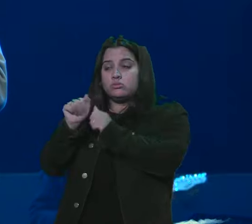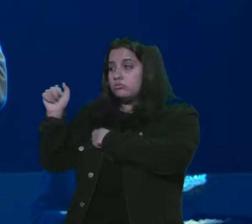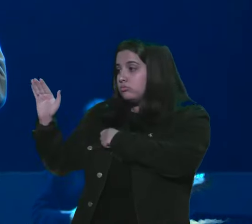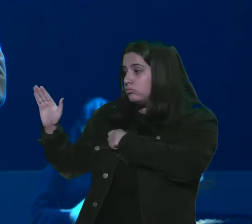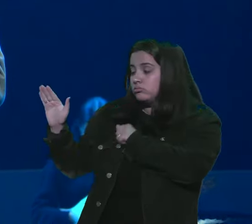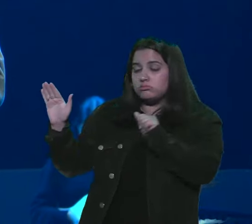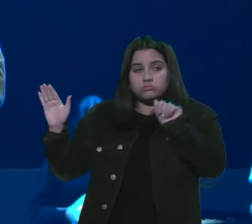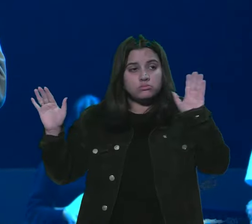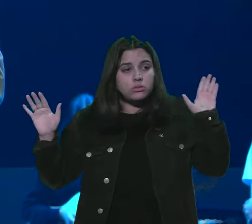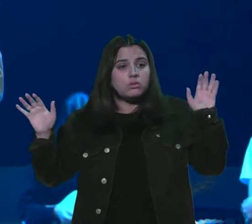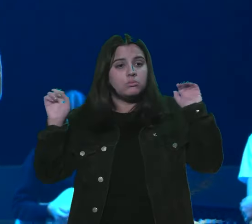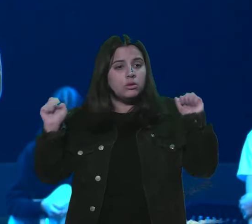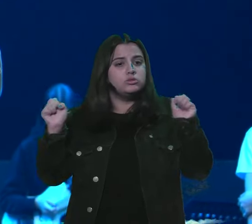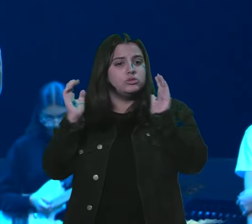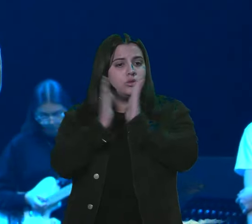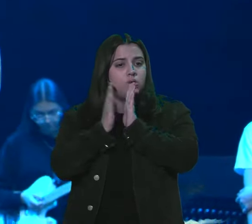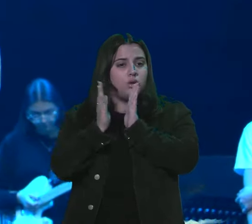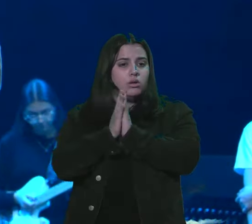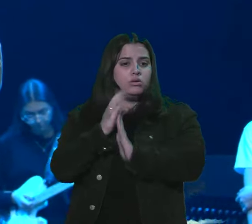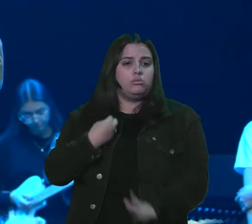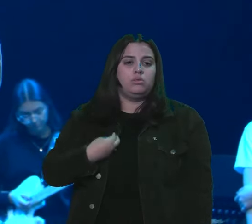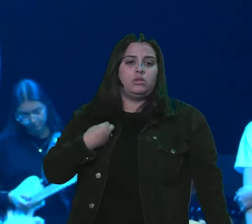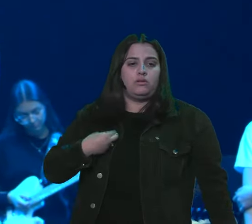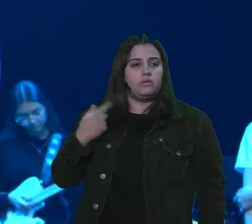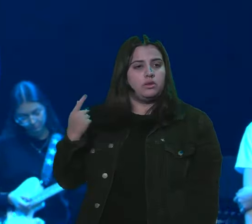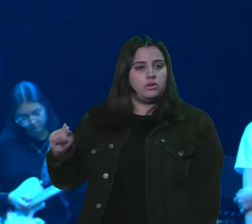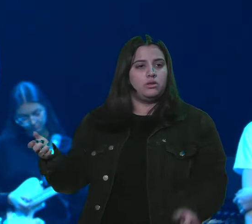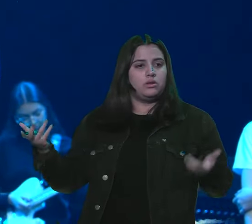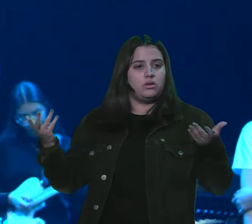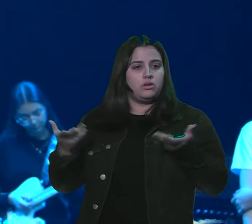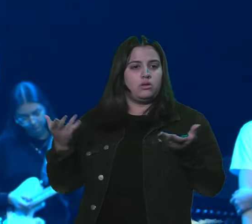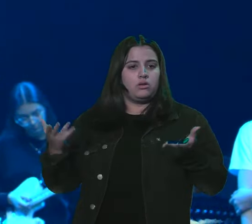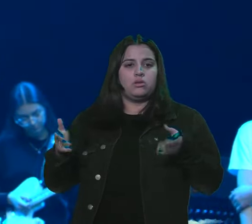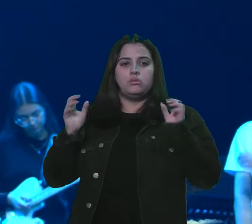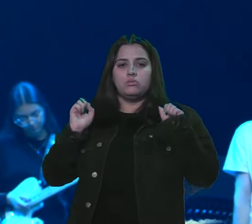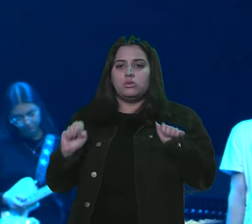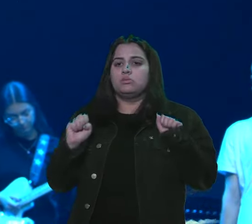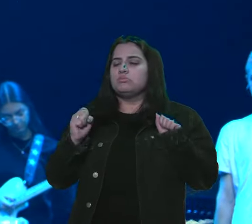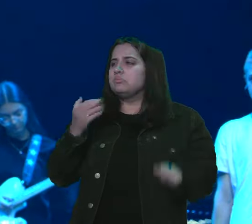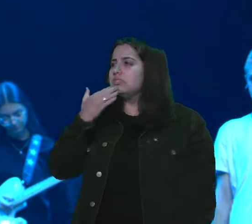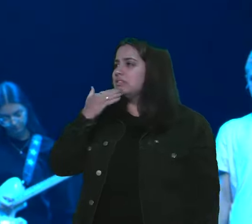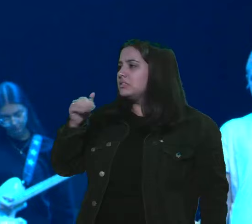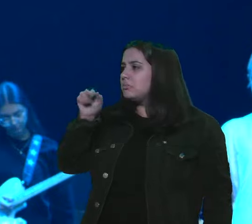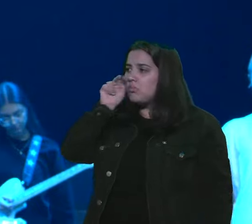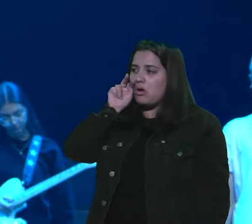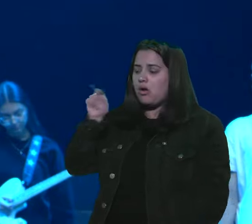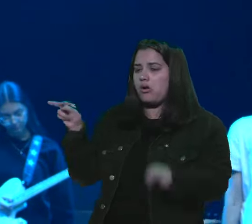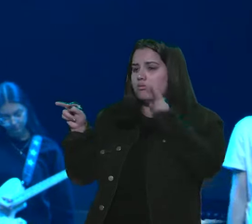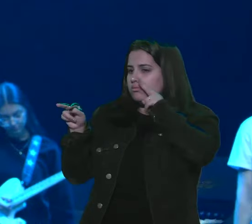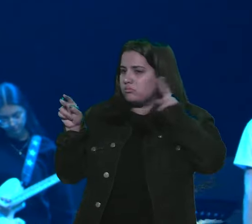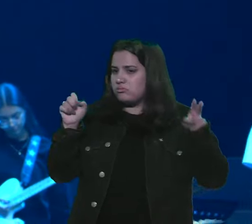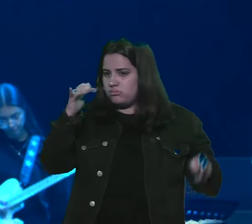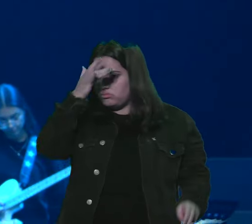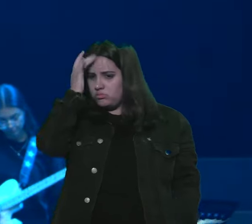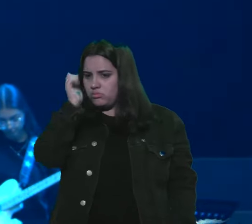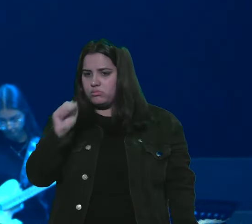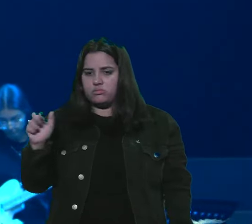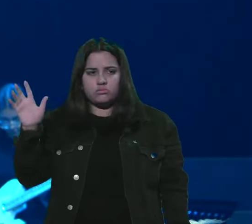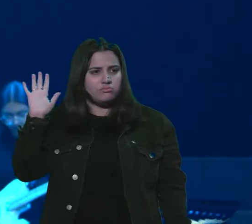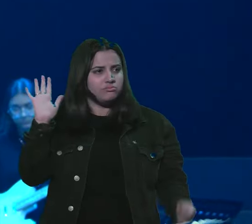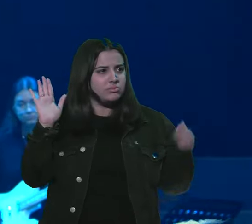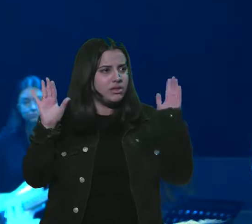ora pelo seu irmão agora. Pede a intervenção de Deus. Olha para o lado, vê se alguém levantou a mão do seu